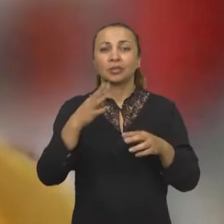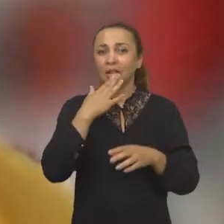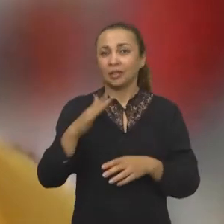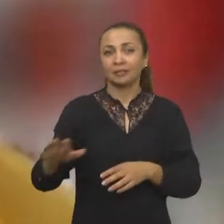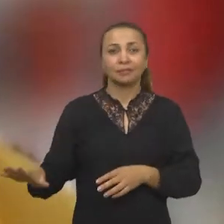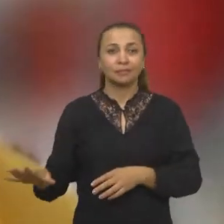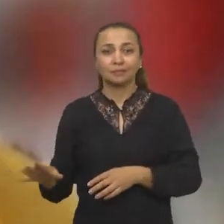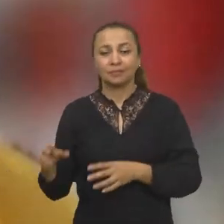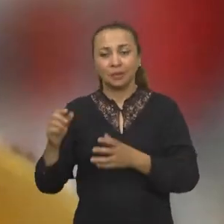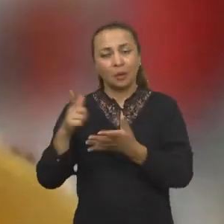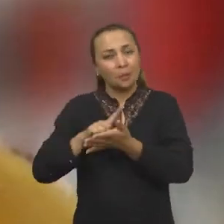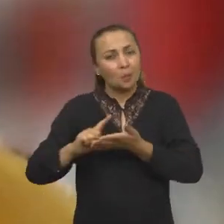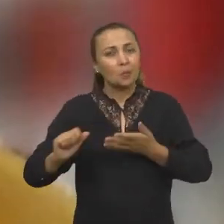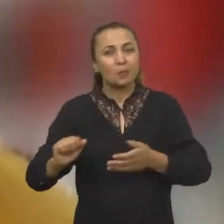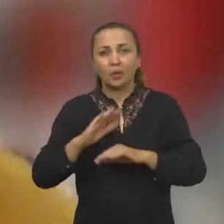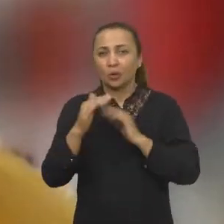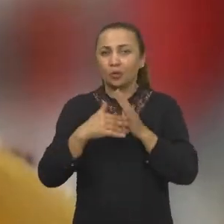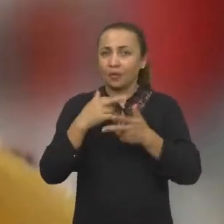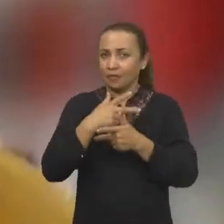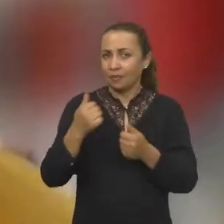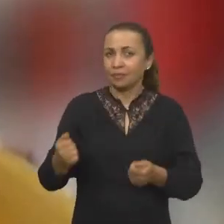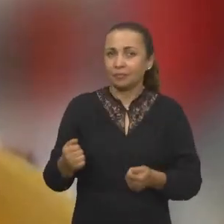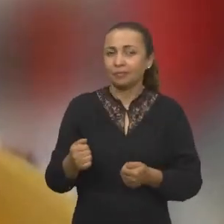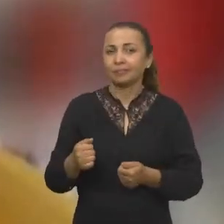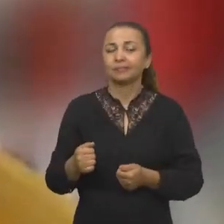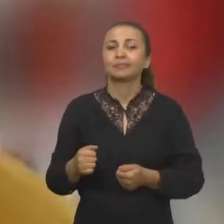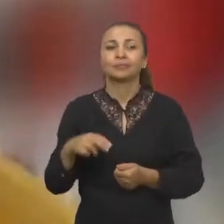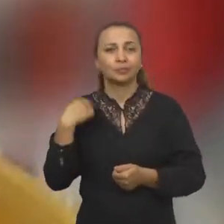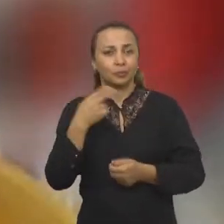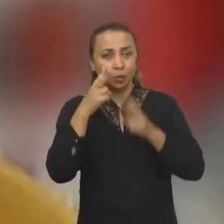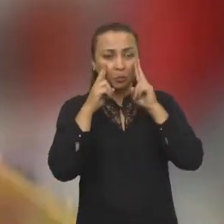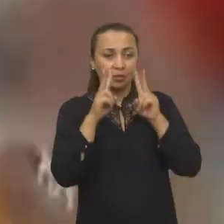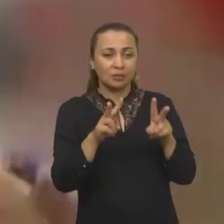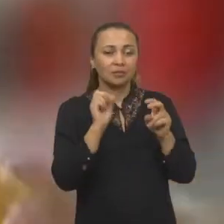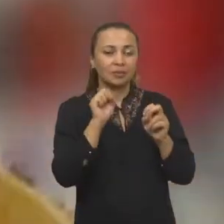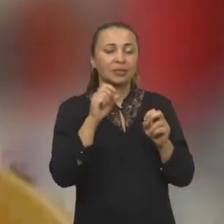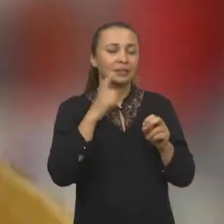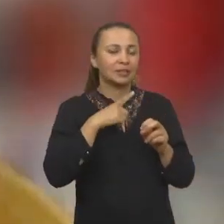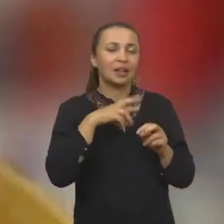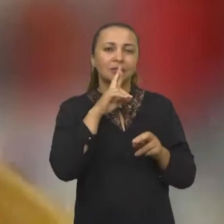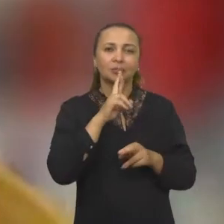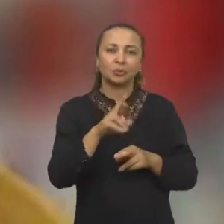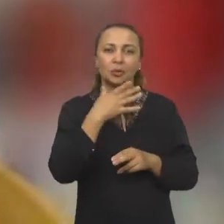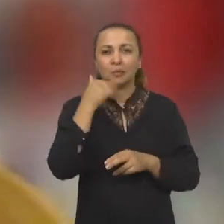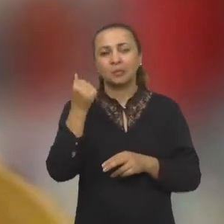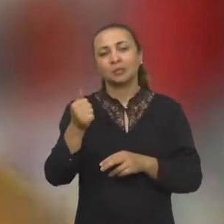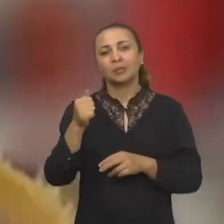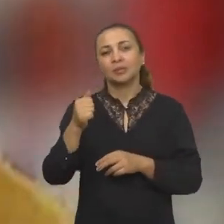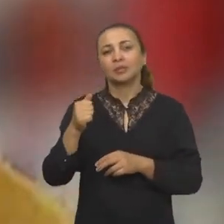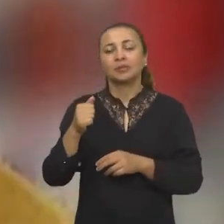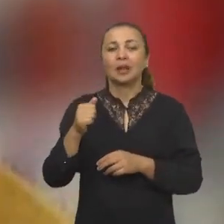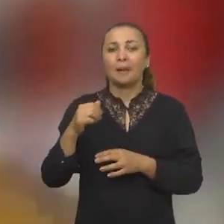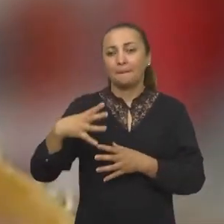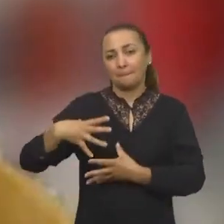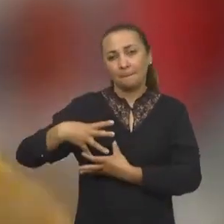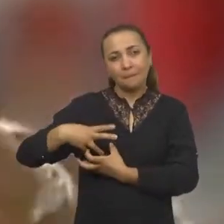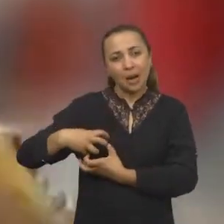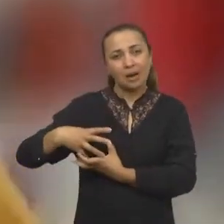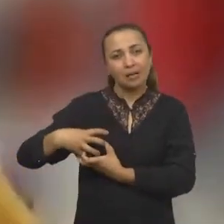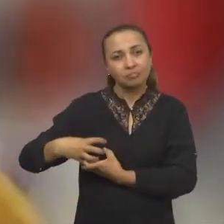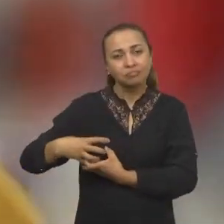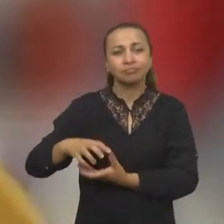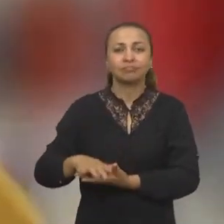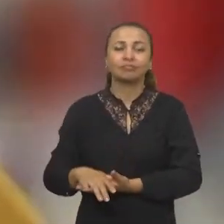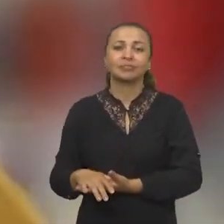técnica da extração manual do leite, que a gente ensina para ela como tirar o leite usando as mãos, né? Para na hora que o peito estiver muito cheio,